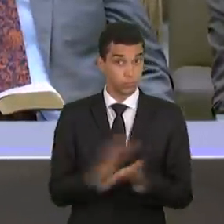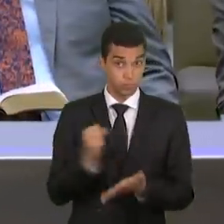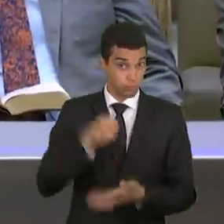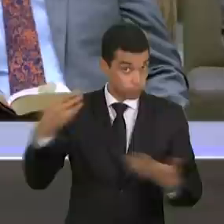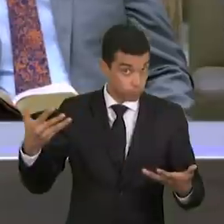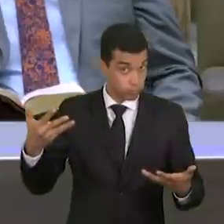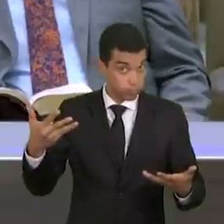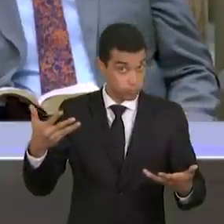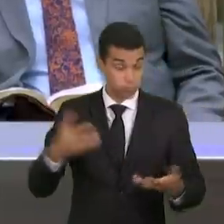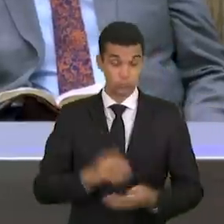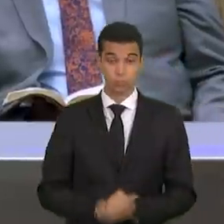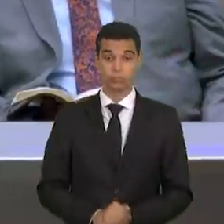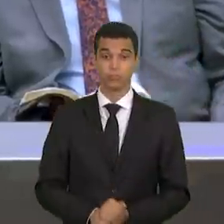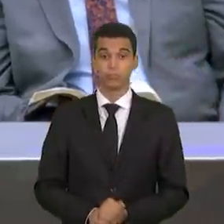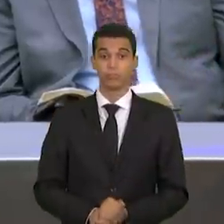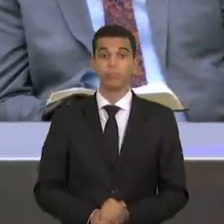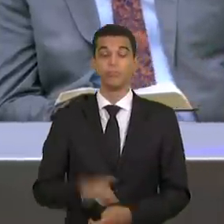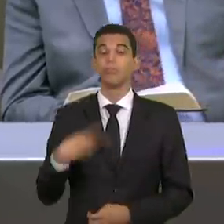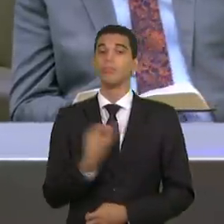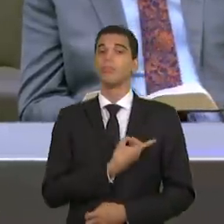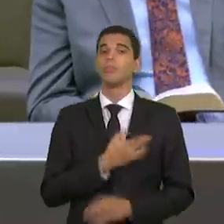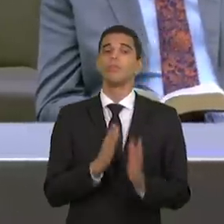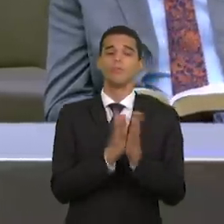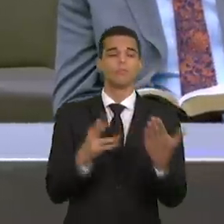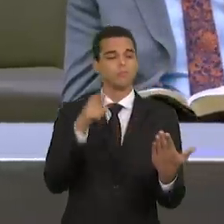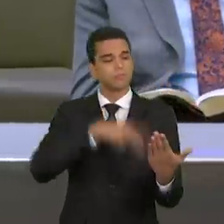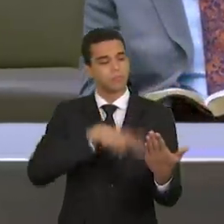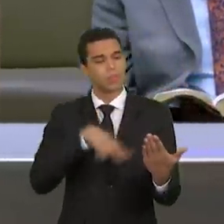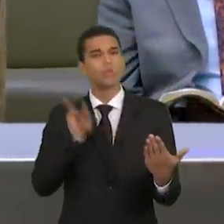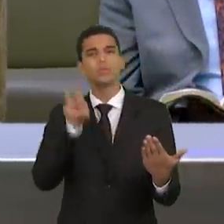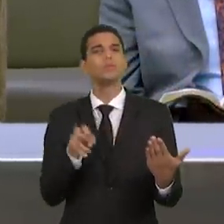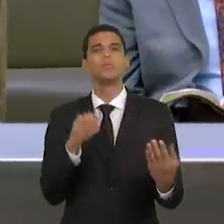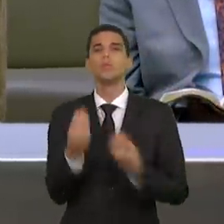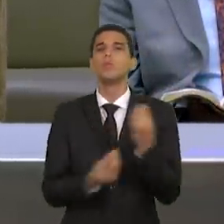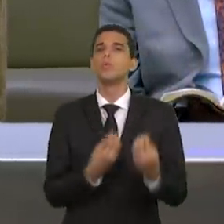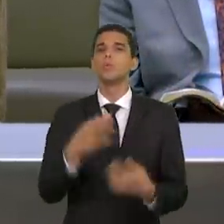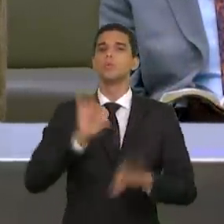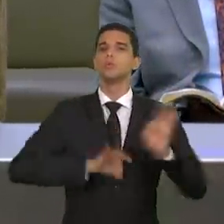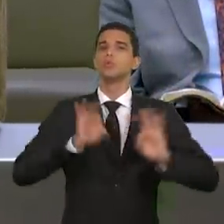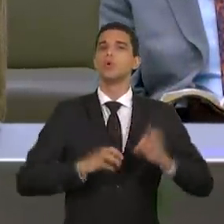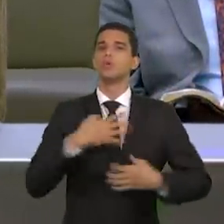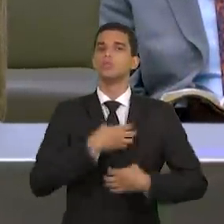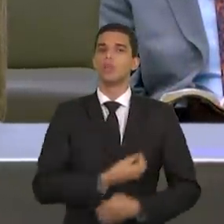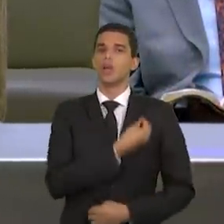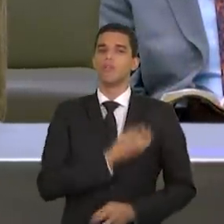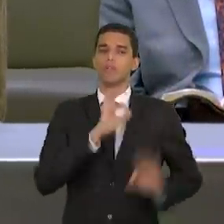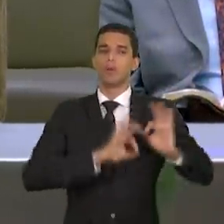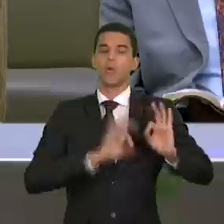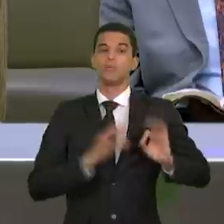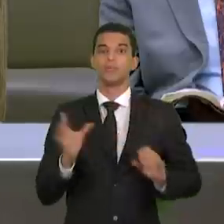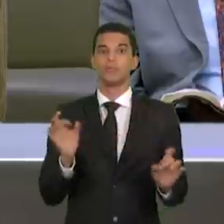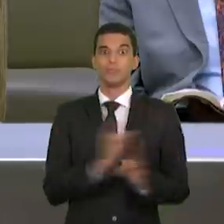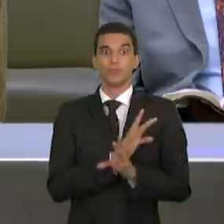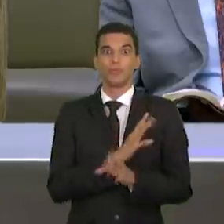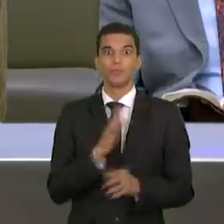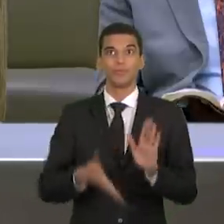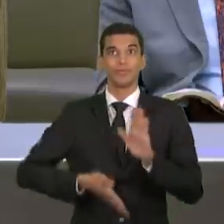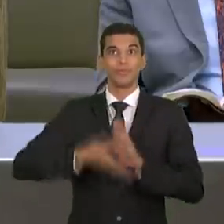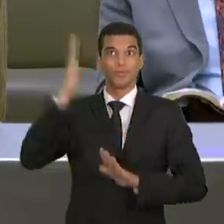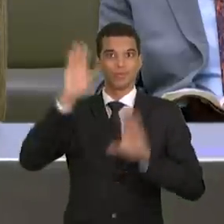gente analisa a doutrina da preparação para o arrebatamento. E a primeira coisa que eu quero ventilar aqui